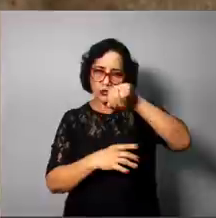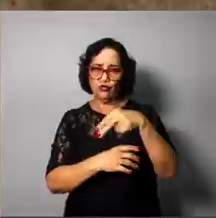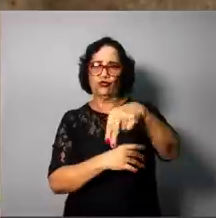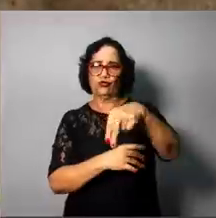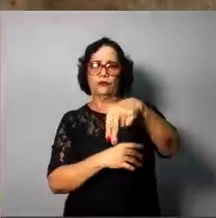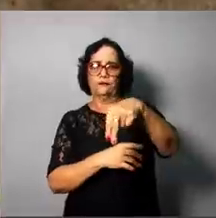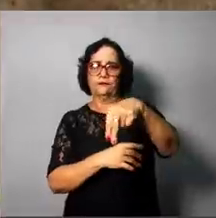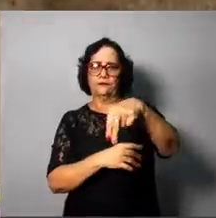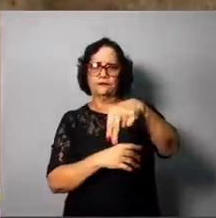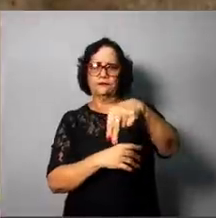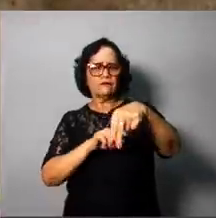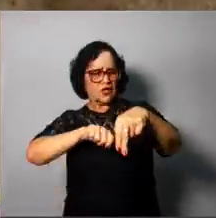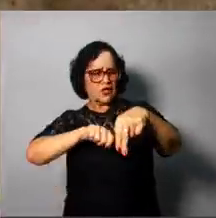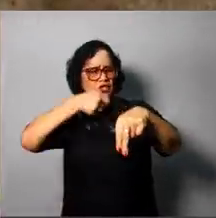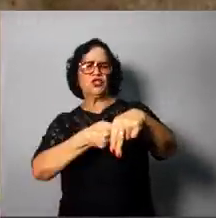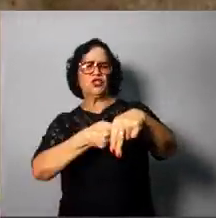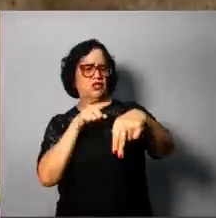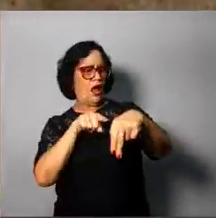Que sinal é esse?